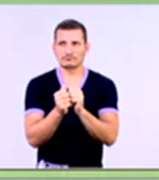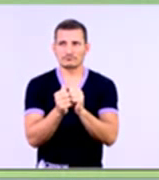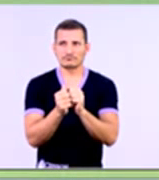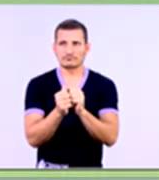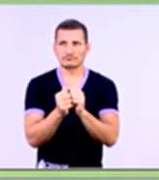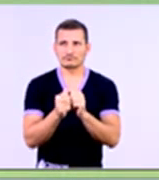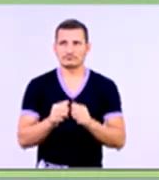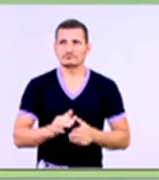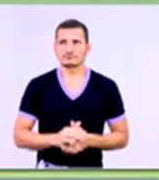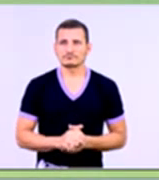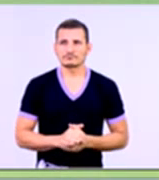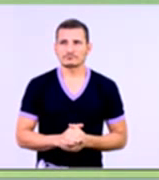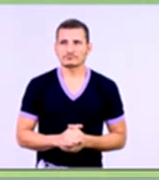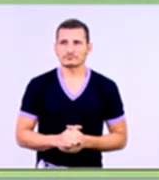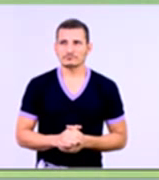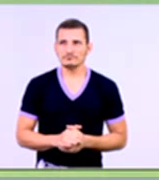valor.